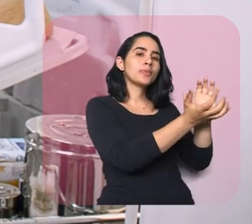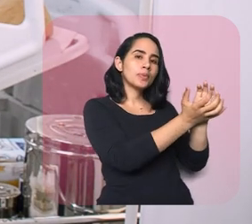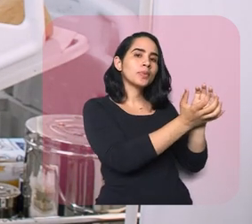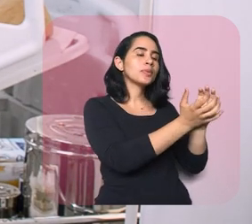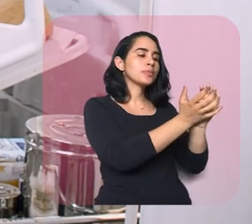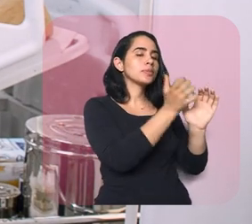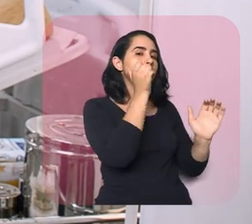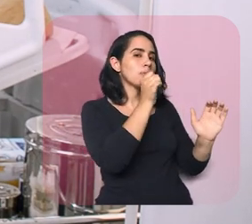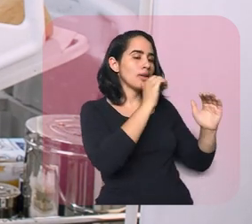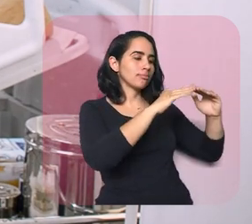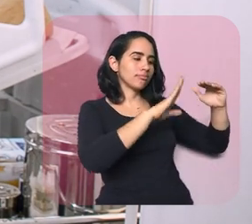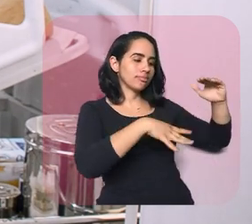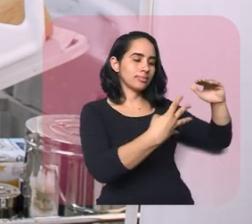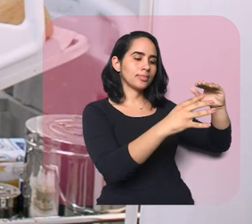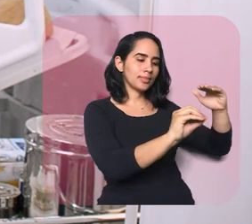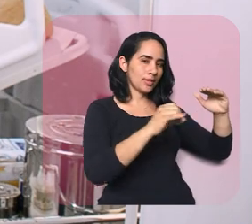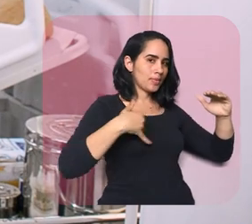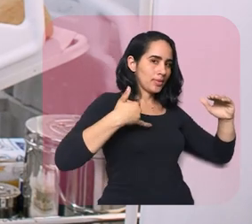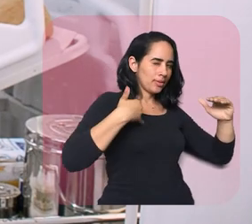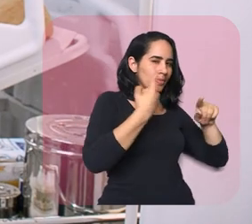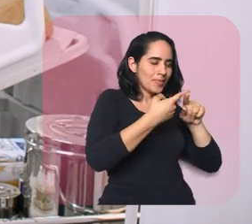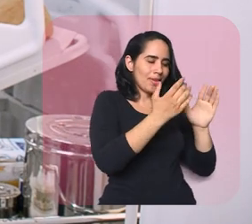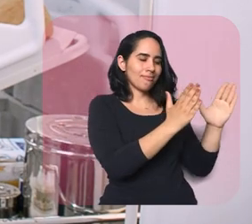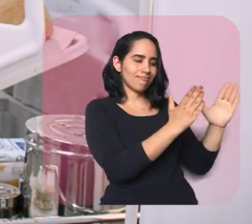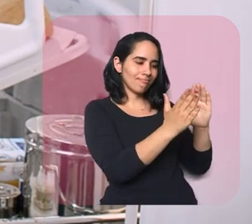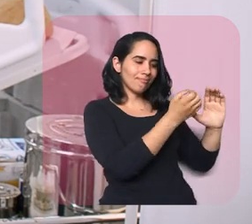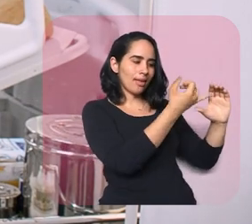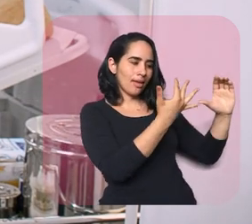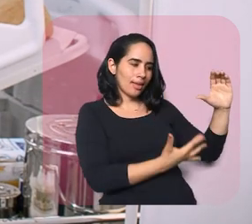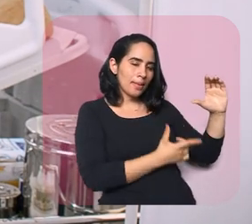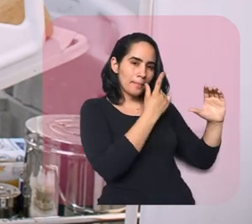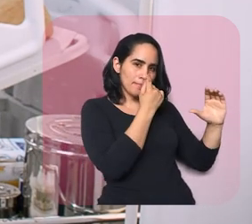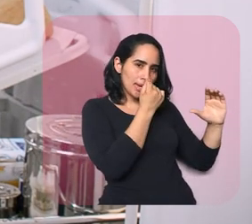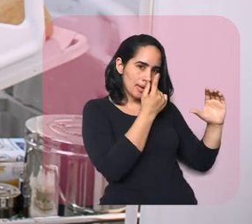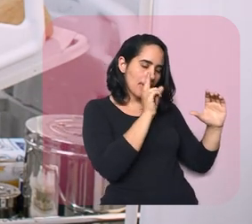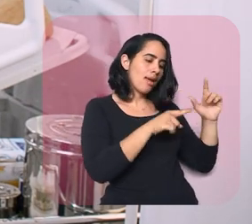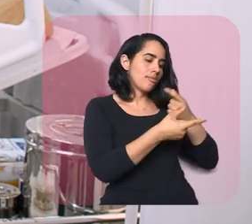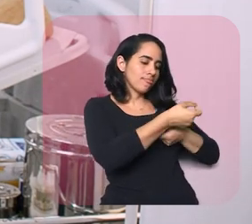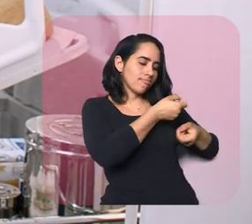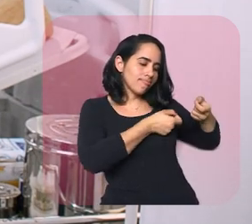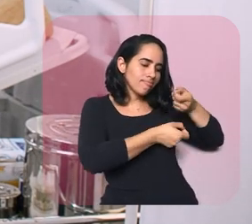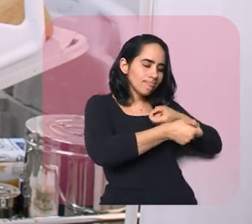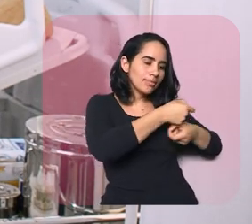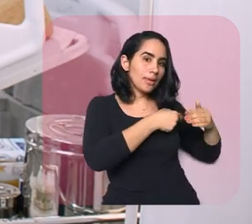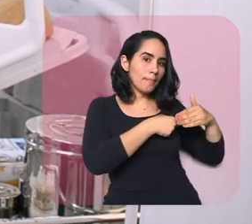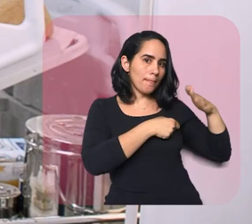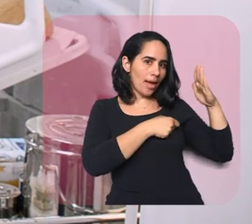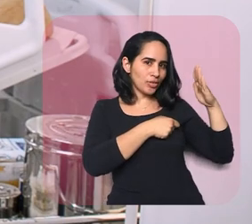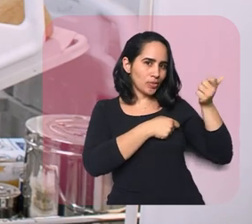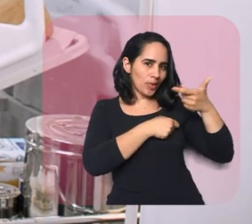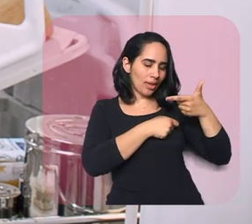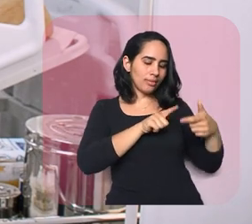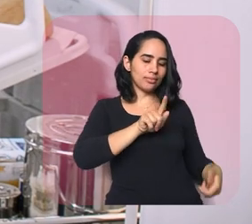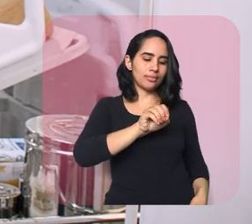mulheres abaixo de 40 anos, pois é nessa faixa etária que a mama da mulher ela é mais densa, ou seja,